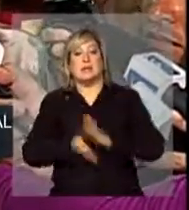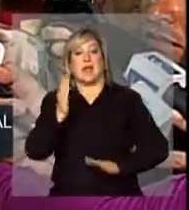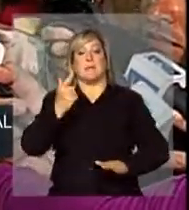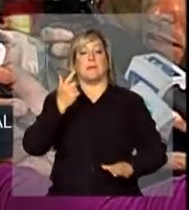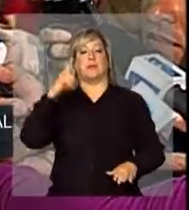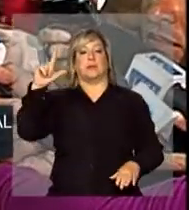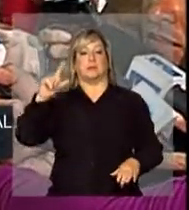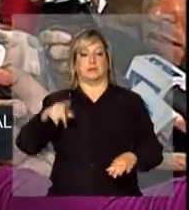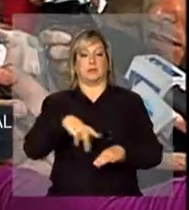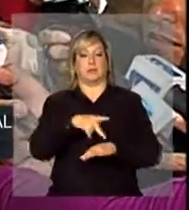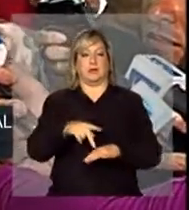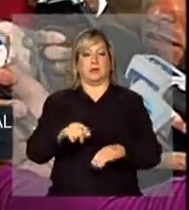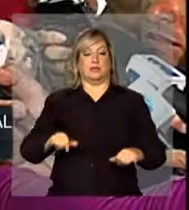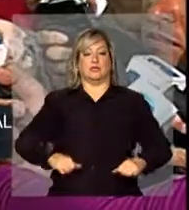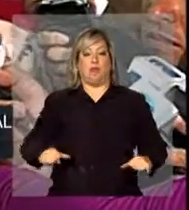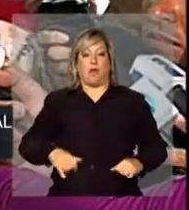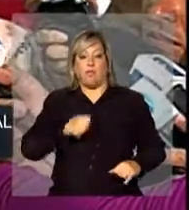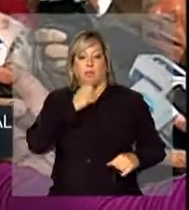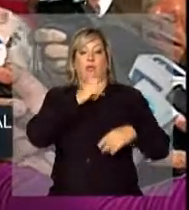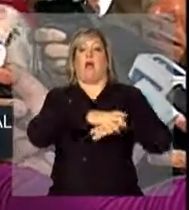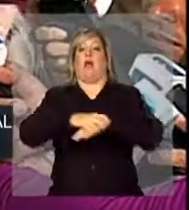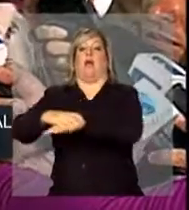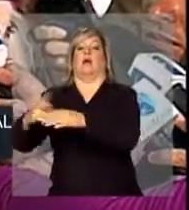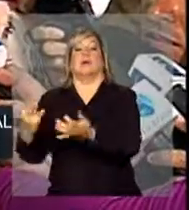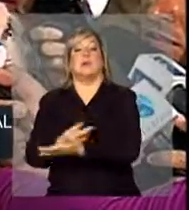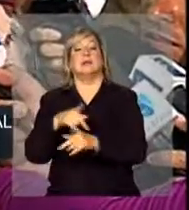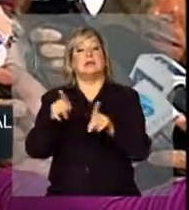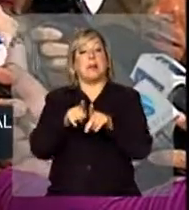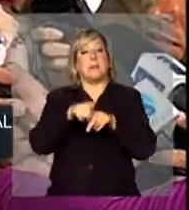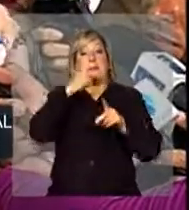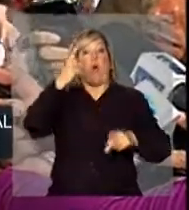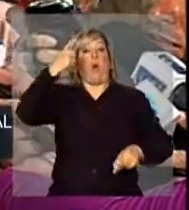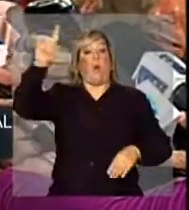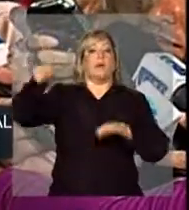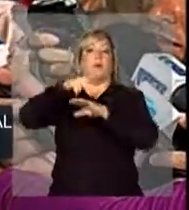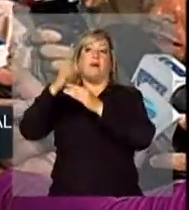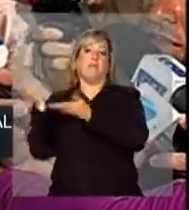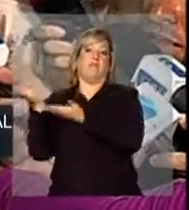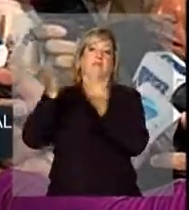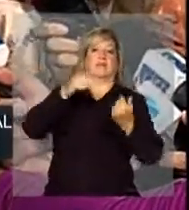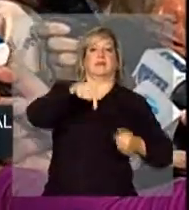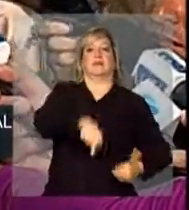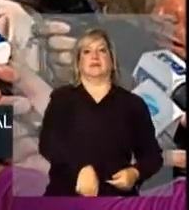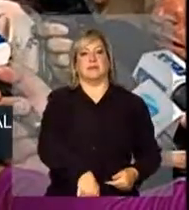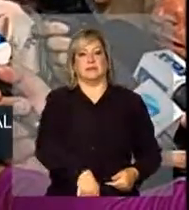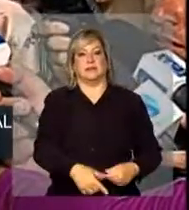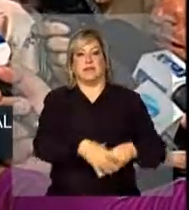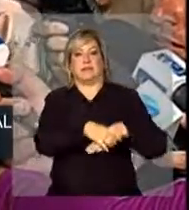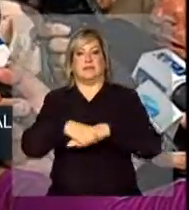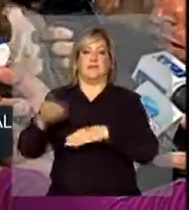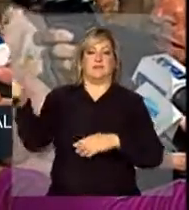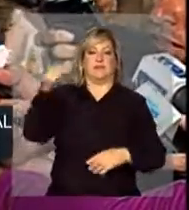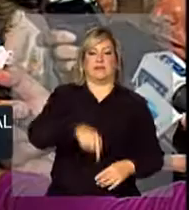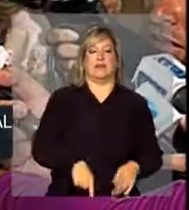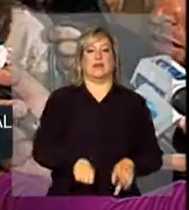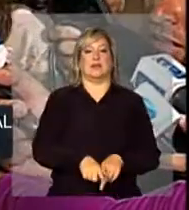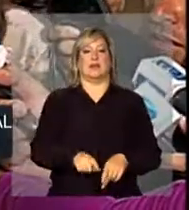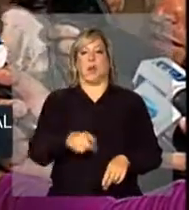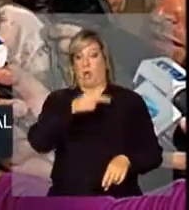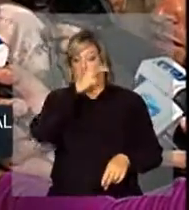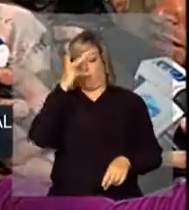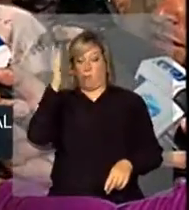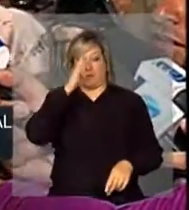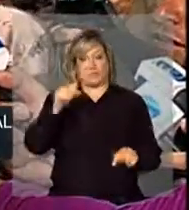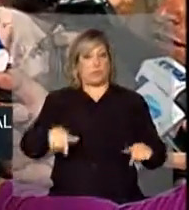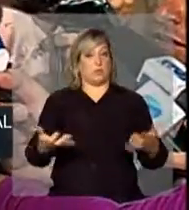que são traficados, mas pessoas que vêm de outros países para cá. Porque o Brasil não quer nem que o seu povo seja